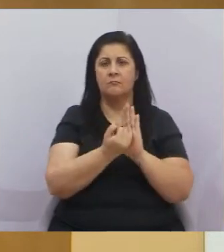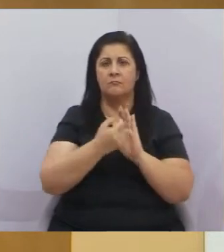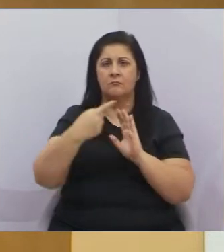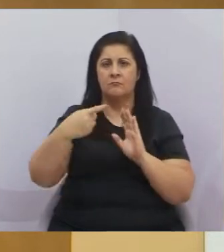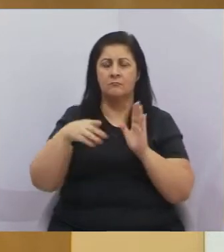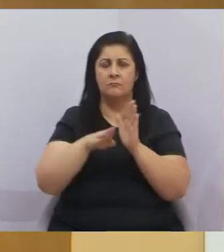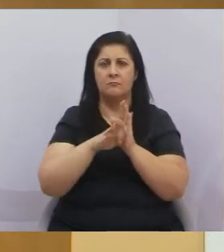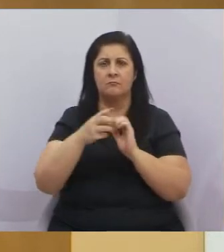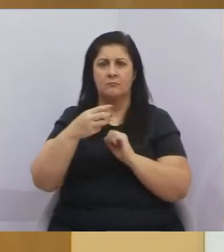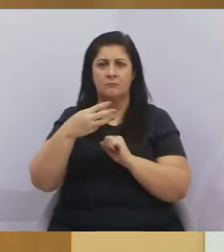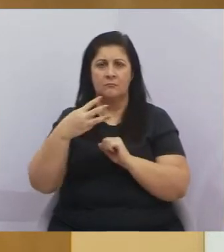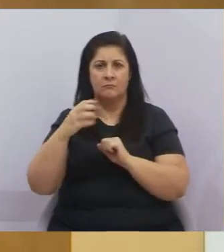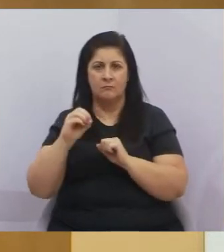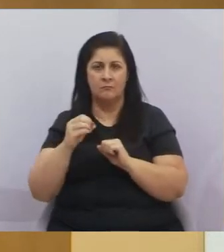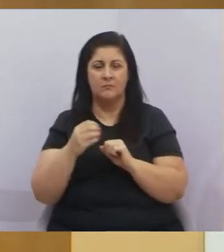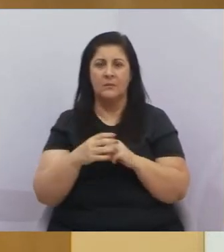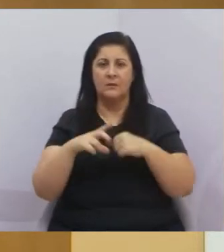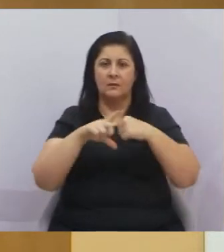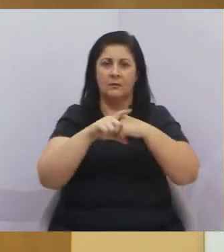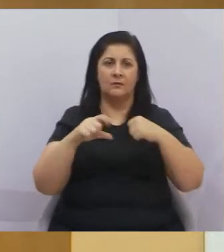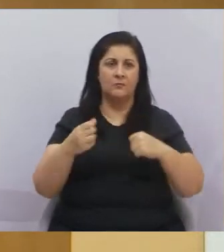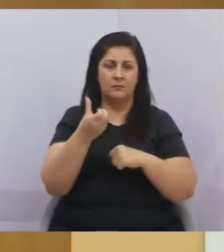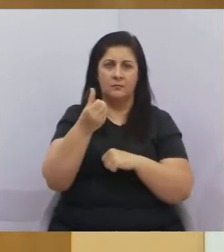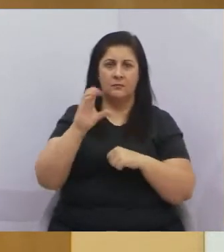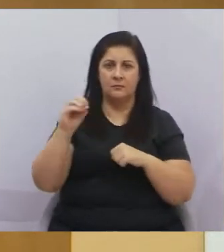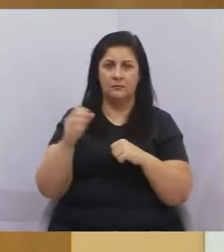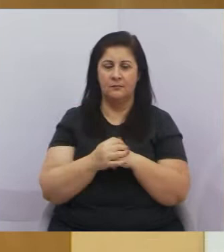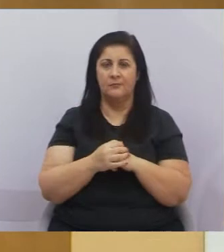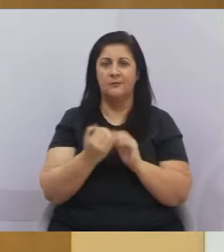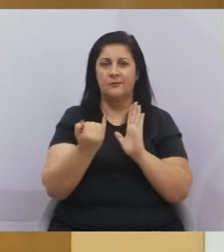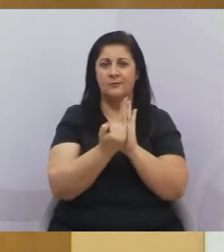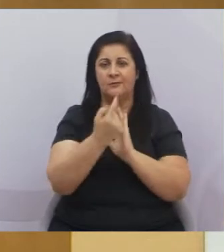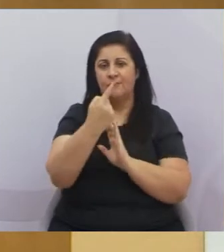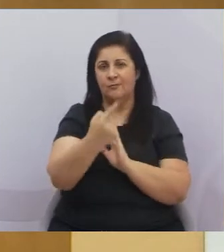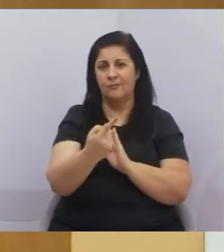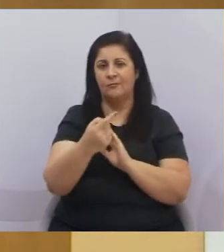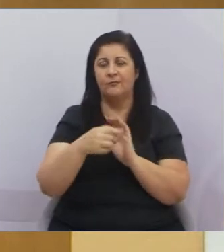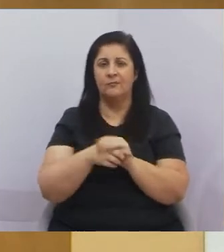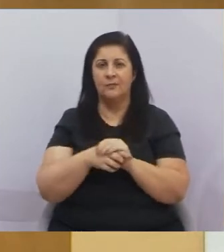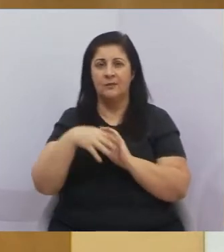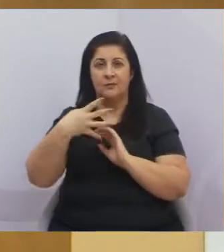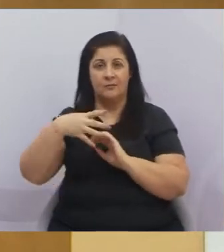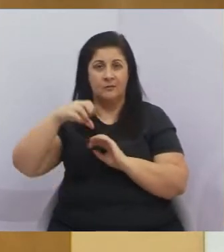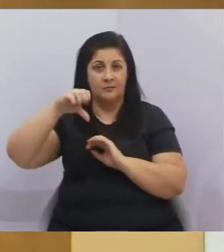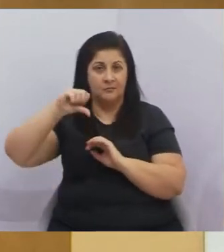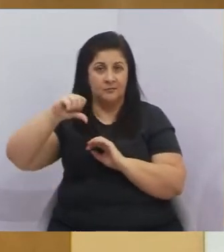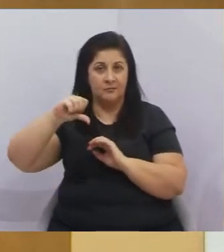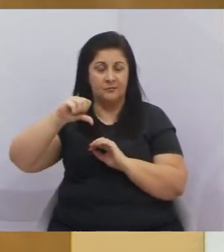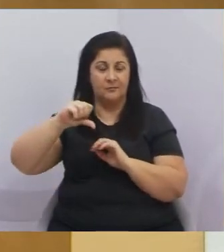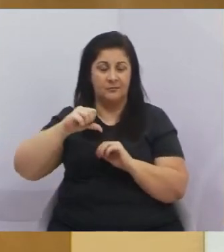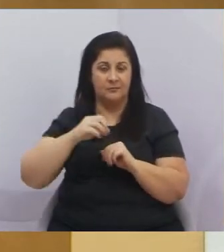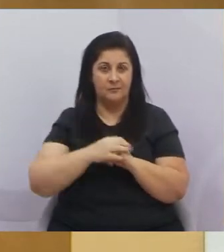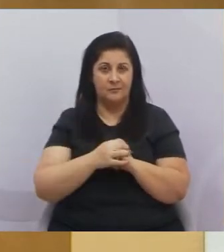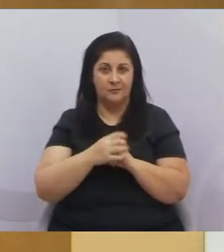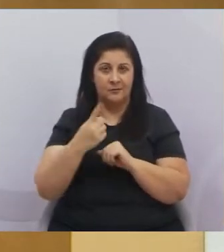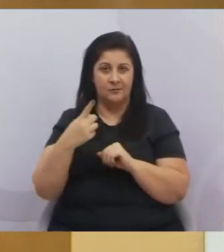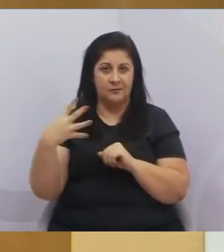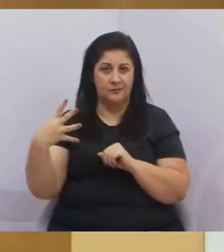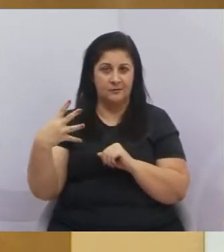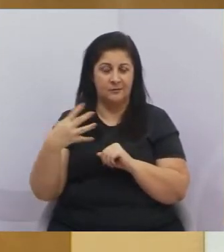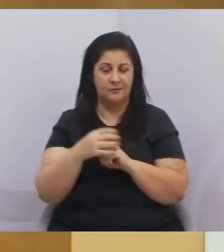artigo 40, artigo 60 e incisos 1, 4, 9,